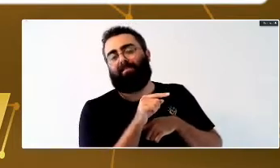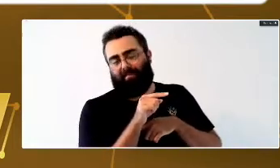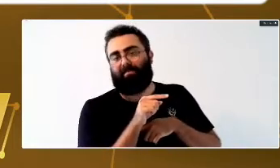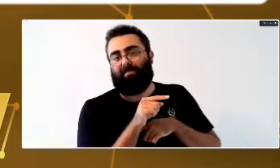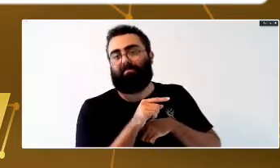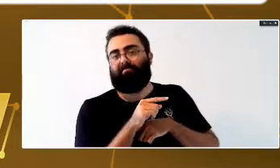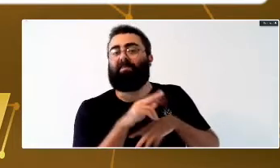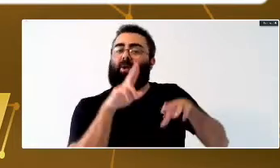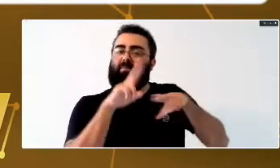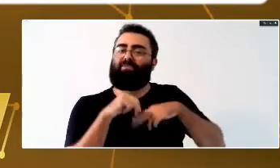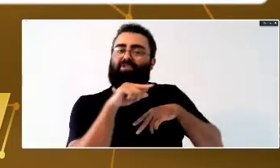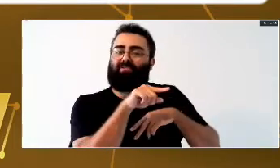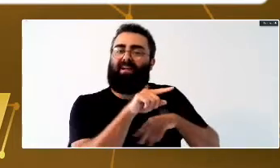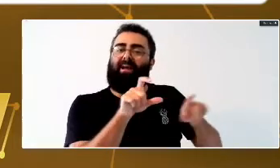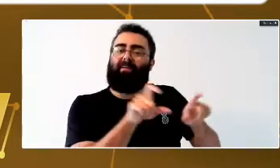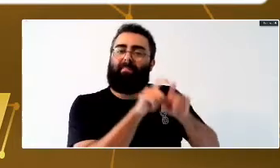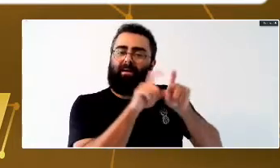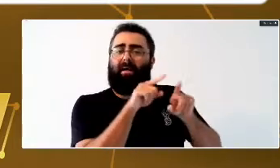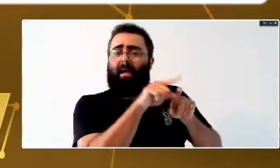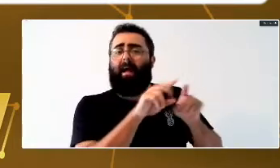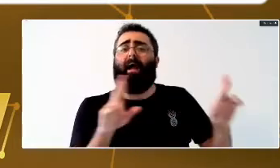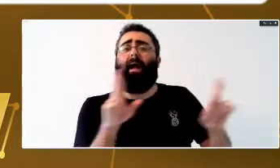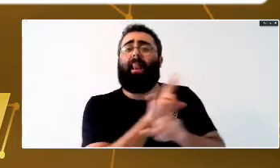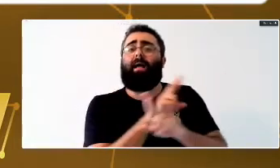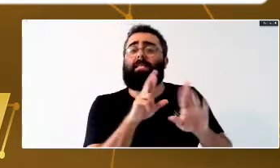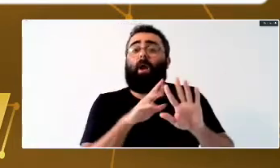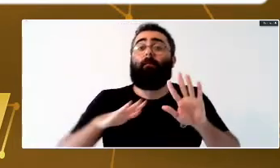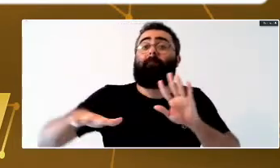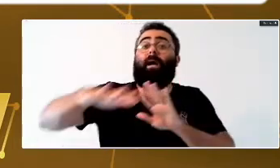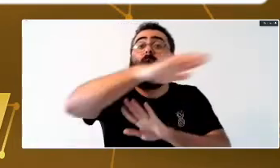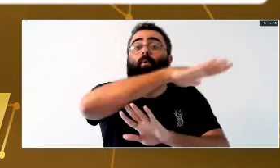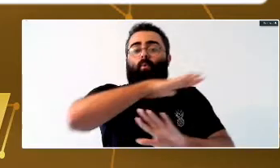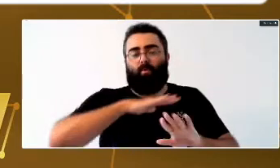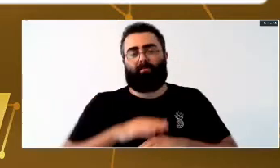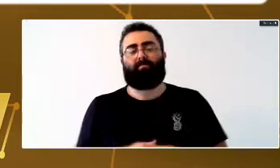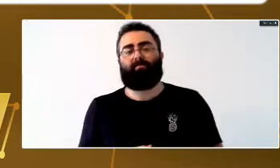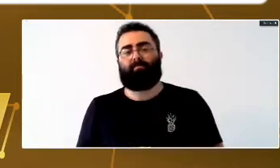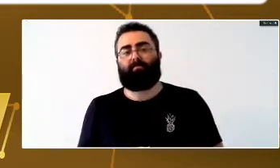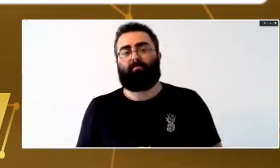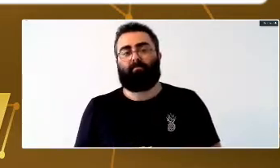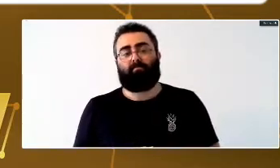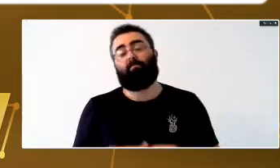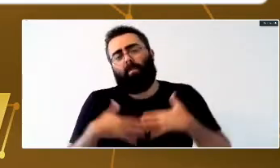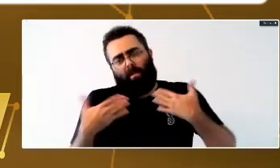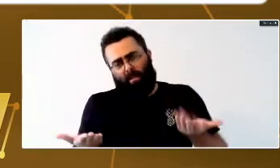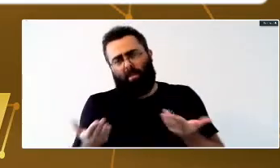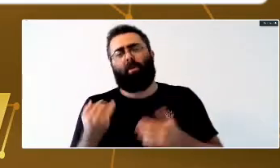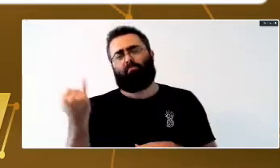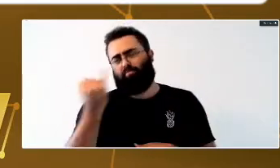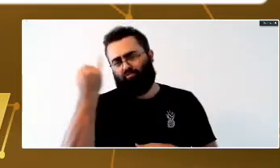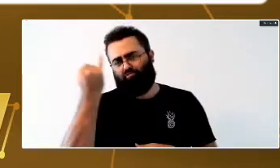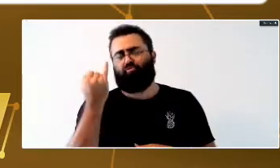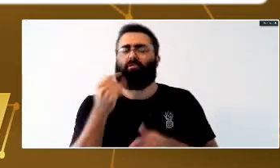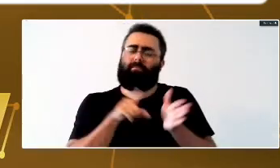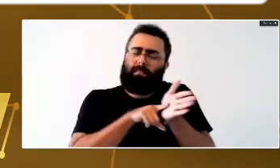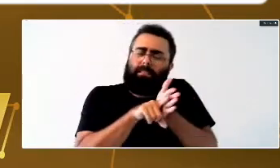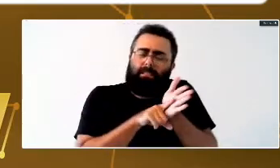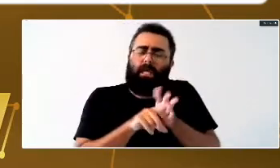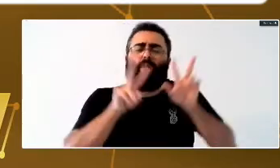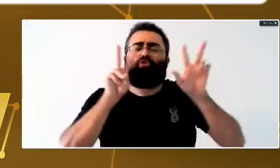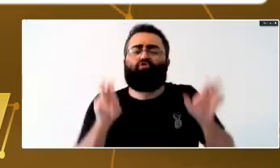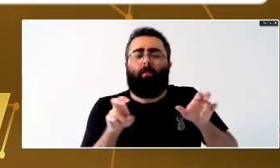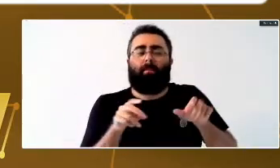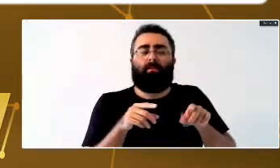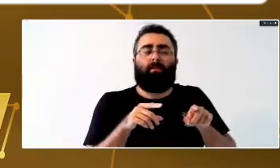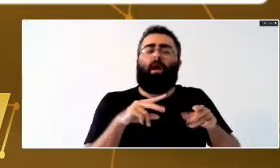o meio onde ele está cercado. Então, os estudos de causa e efeito são fenômenos muito naturais e